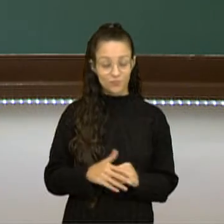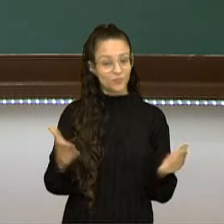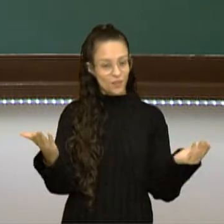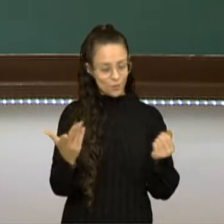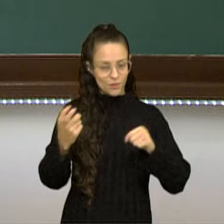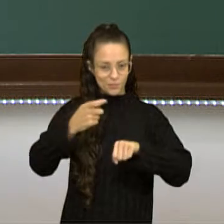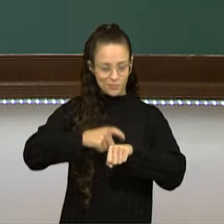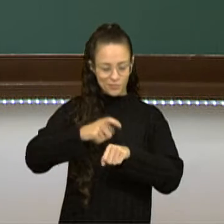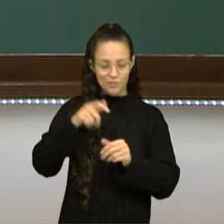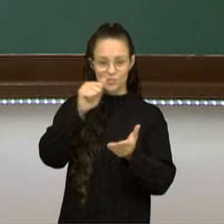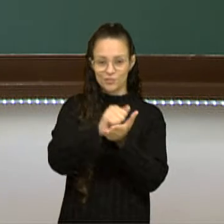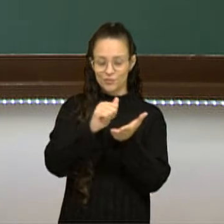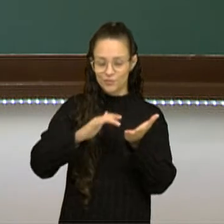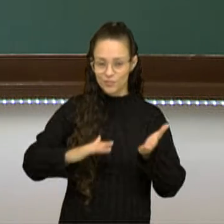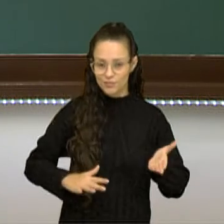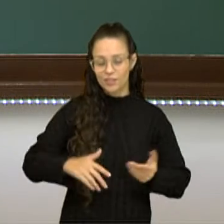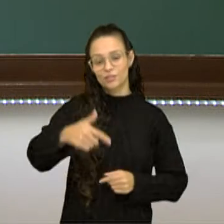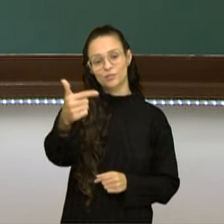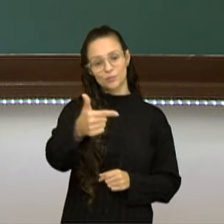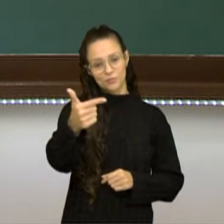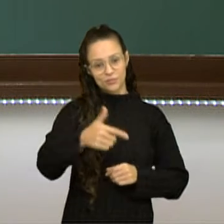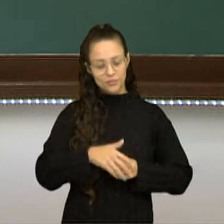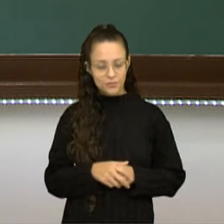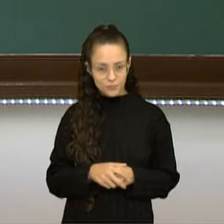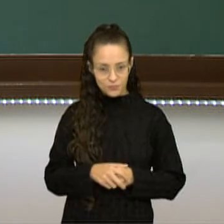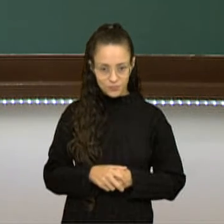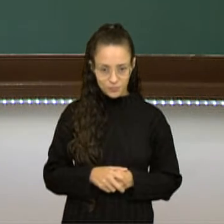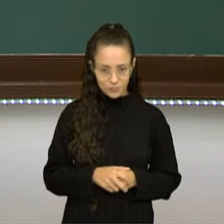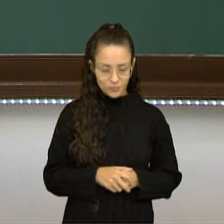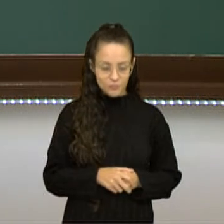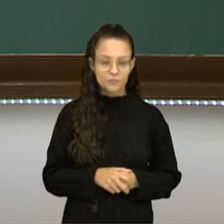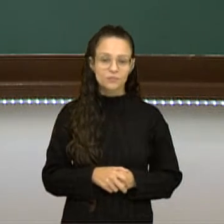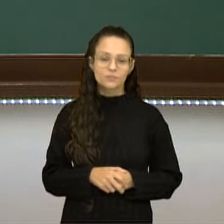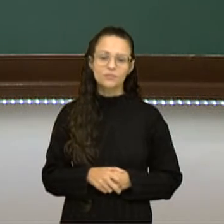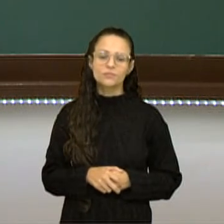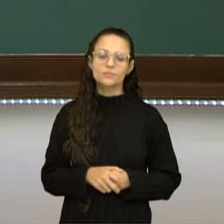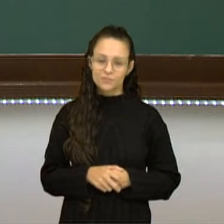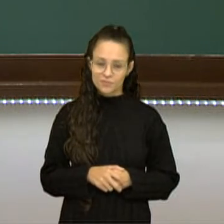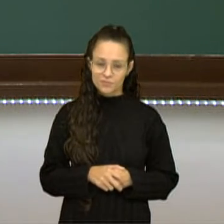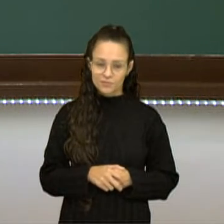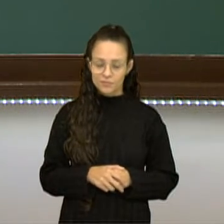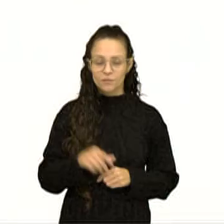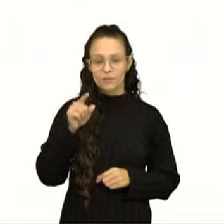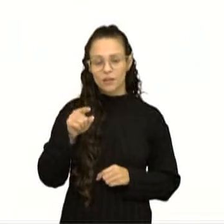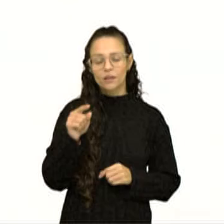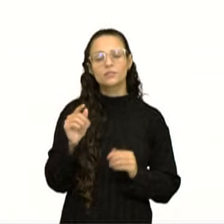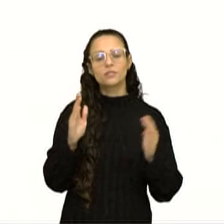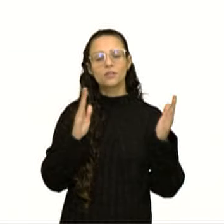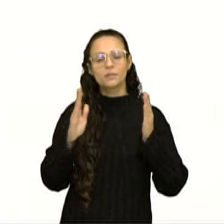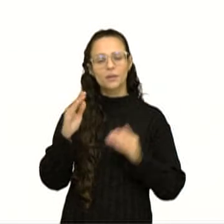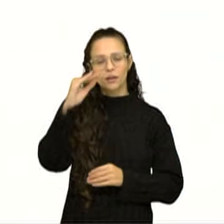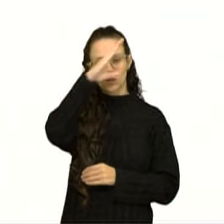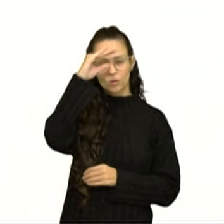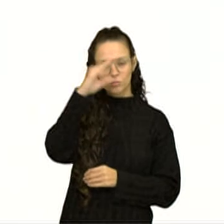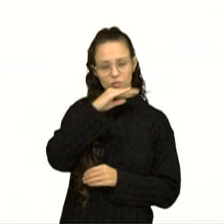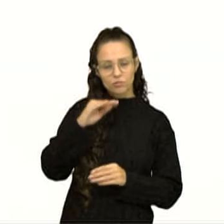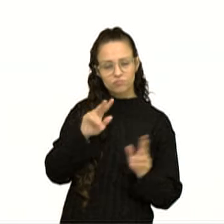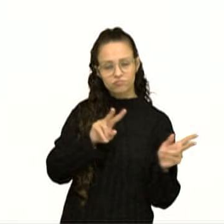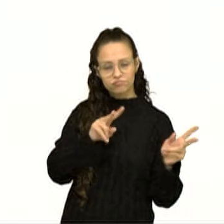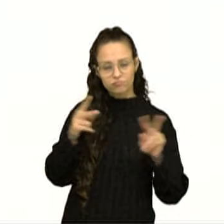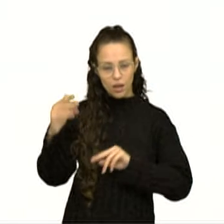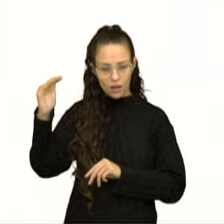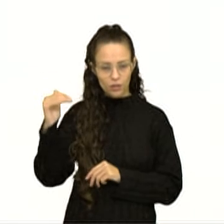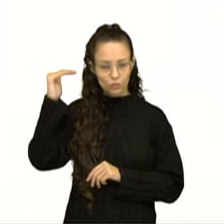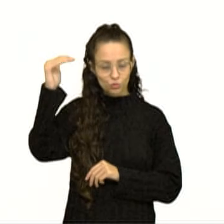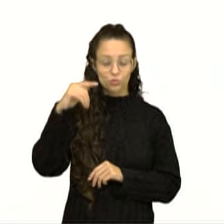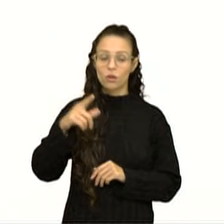Momento da atividade, atividade 2 da nossa aula de hoje. A puberdade é um período de grandes